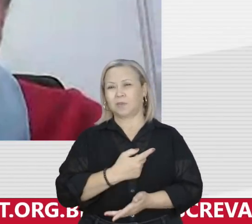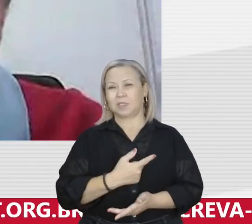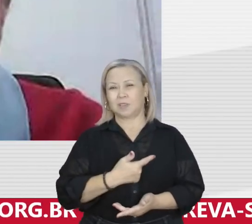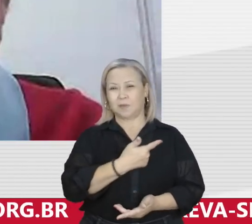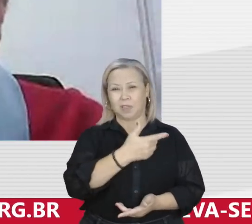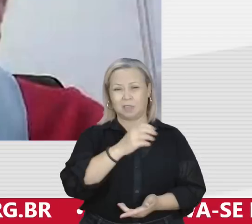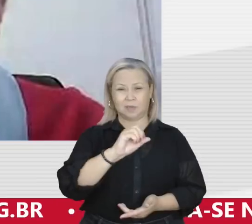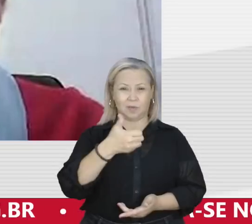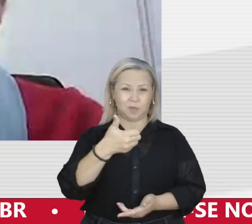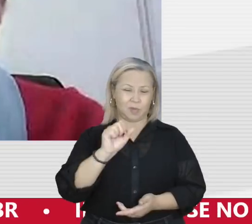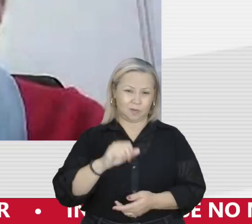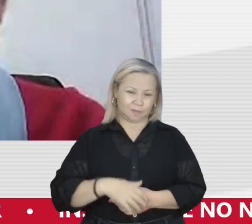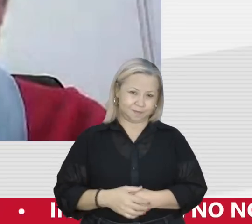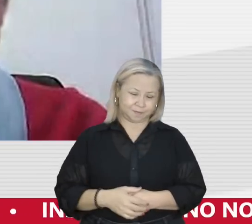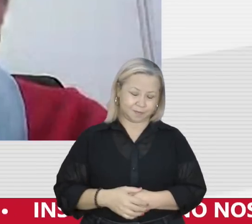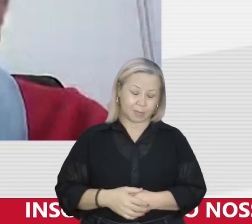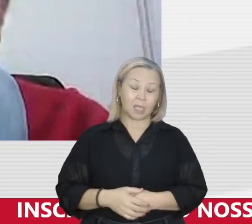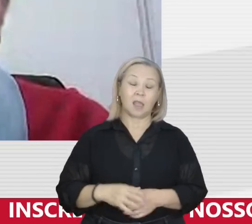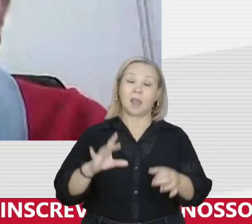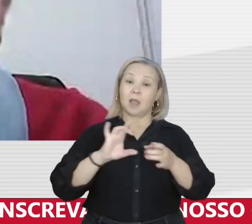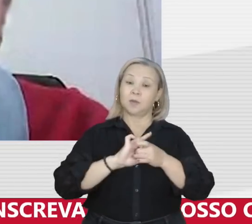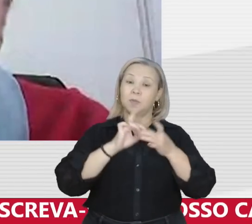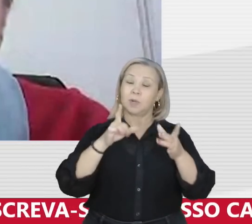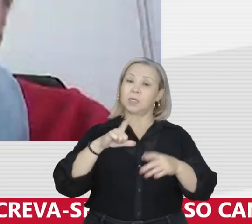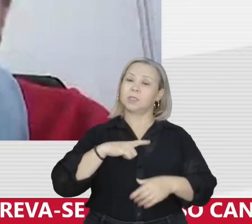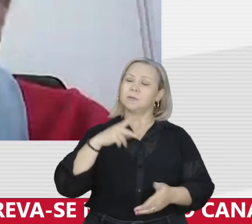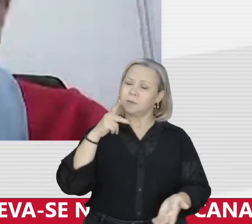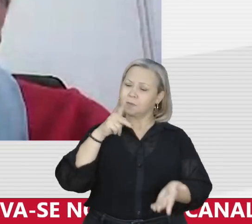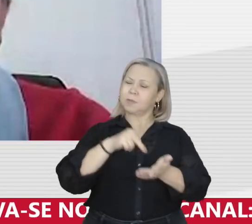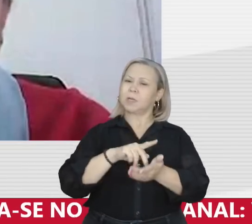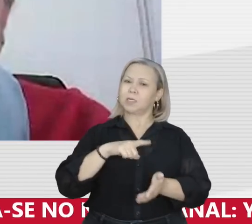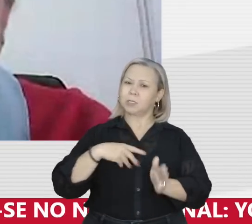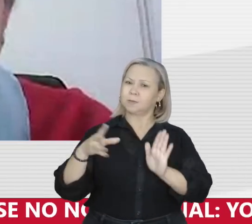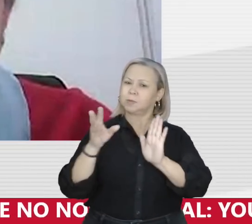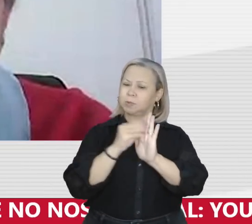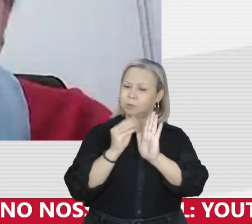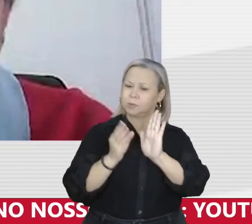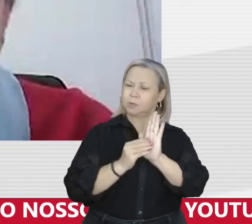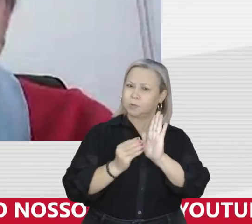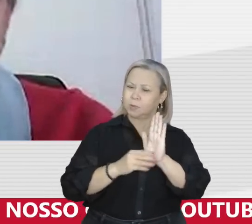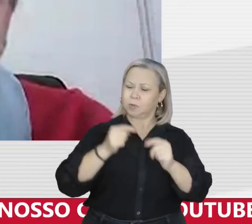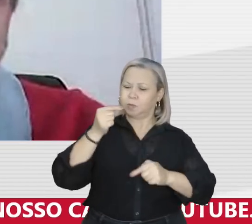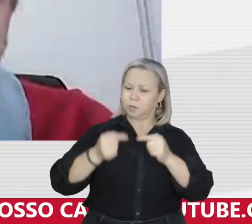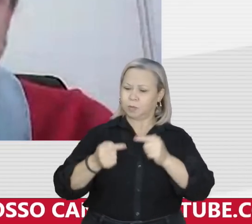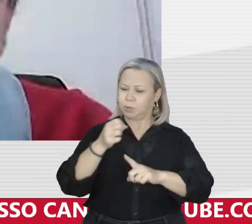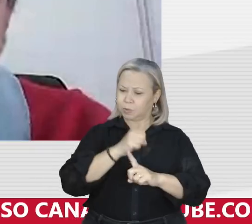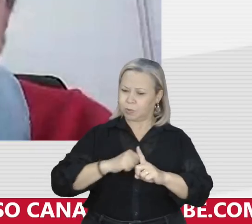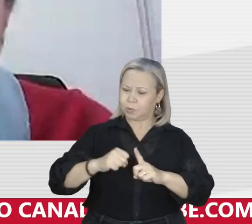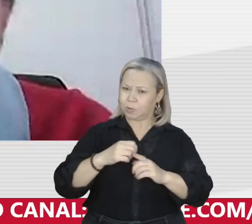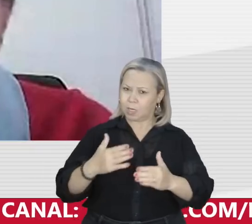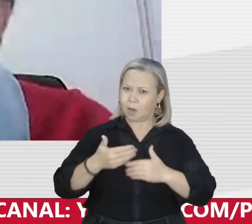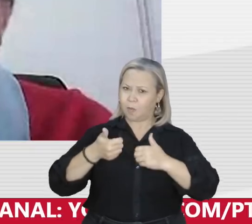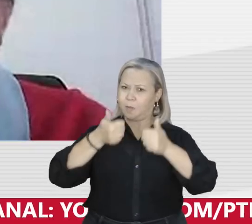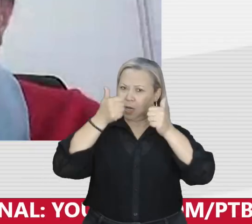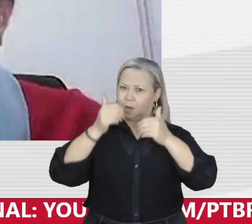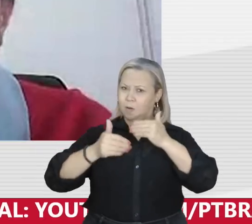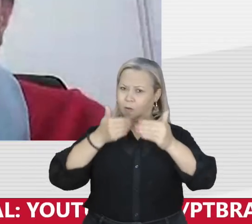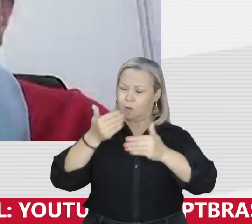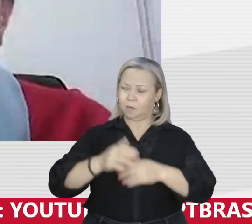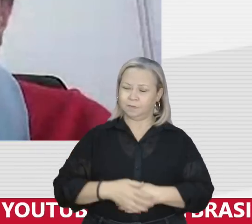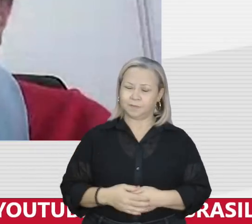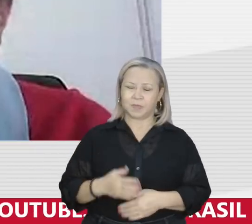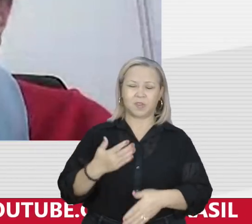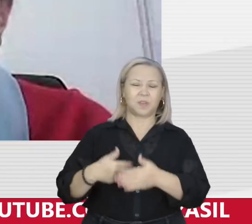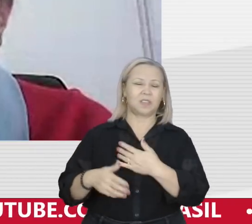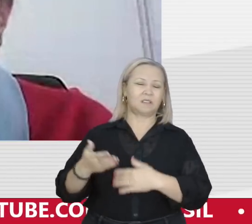de fato, algo que tenha um conteúdo político e social mais avançado do que historicamente teve aqui